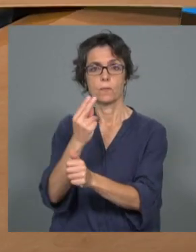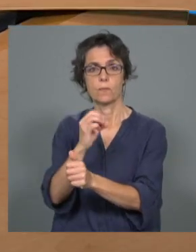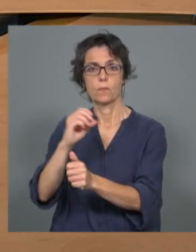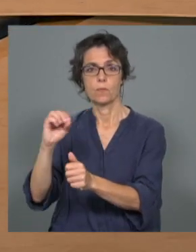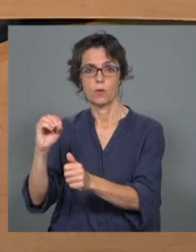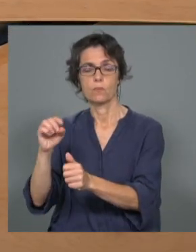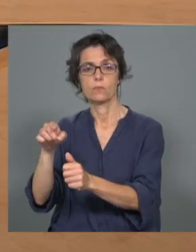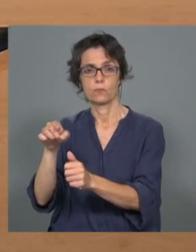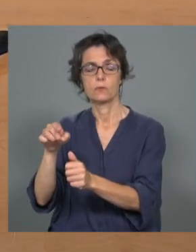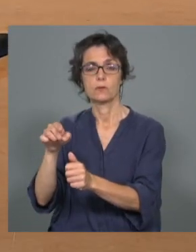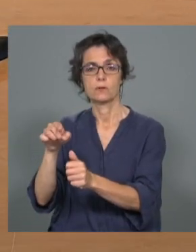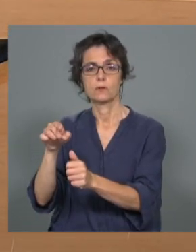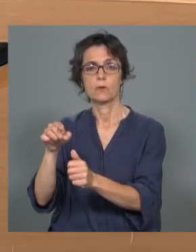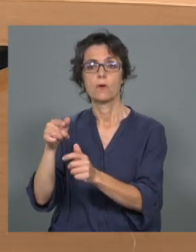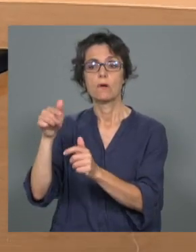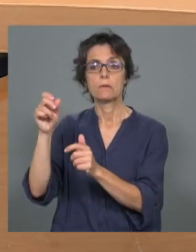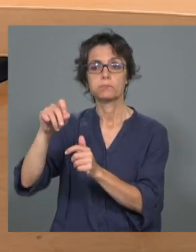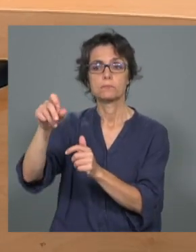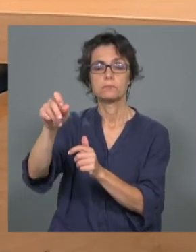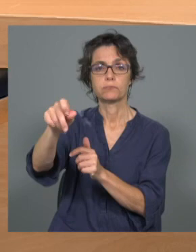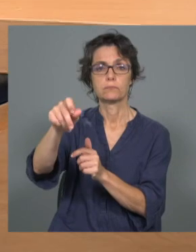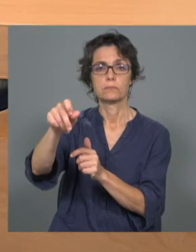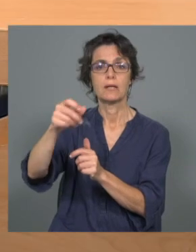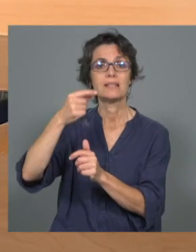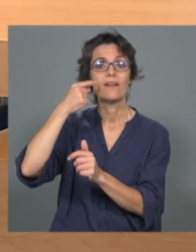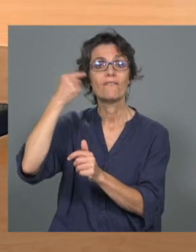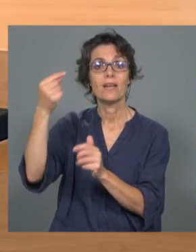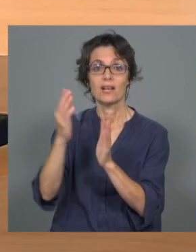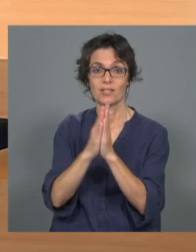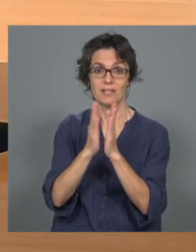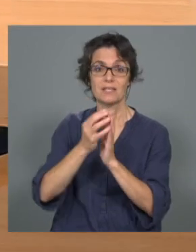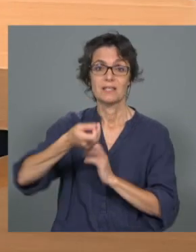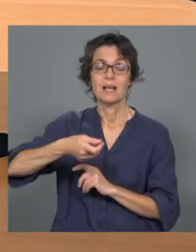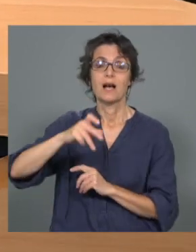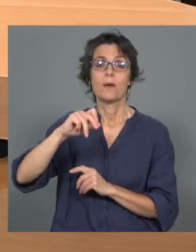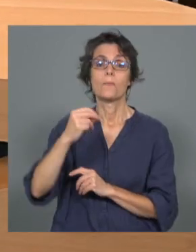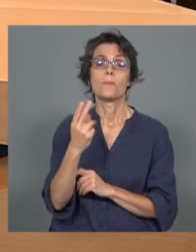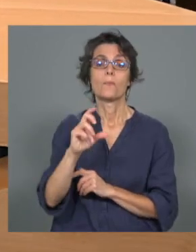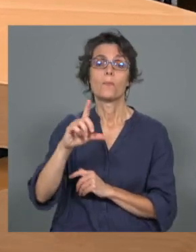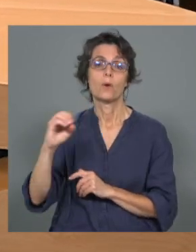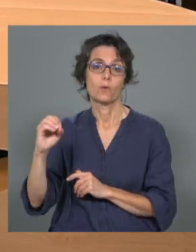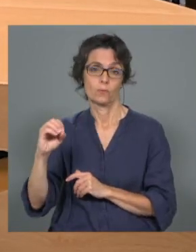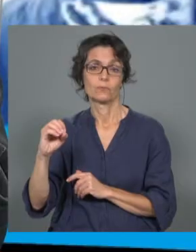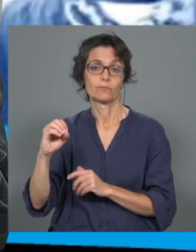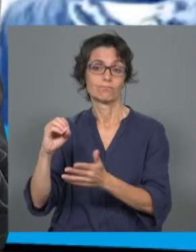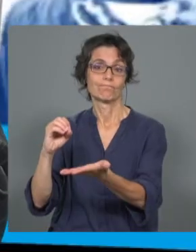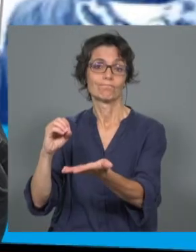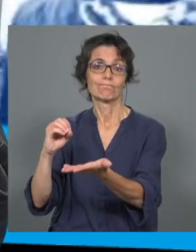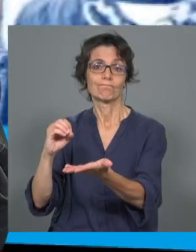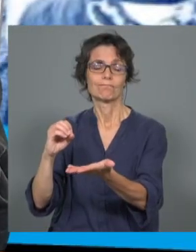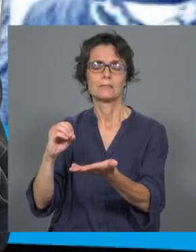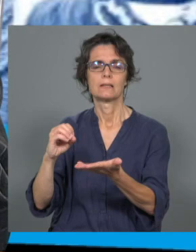muitas paragens por onde Paulo também andou, sentiu Nas isto. viagens de São Paulo, nas viagens em São Paulo, primeiras décadas. ele sentiu isso. Ou